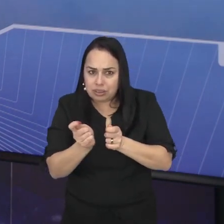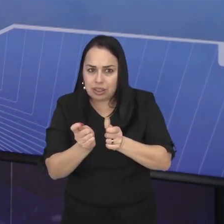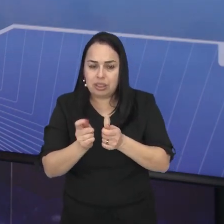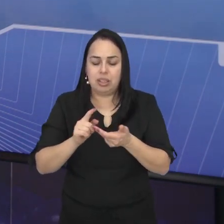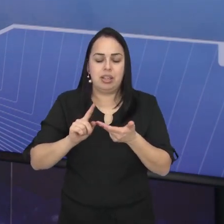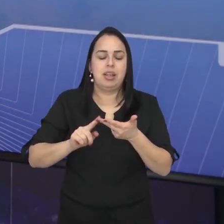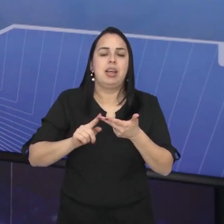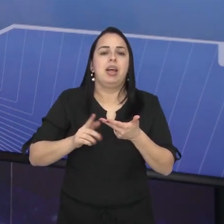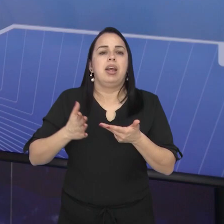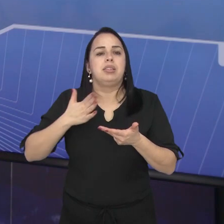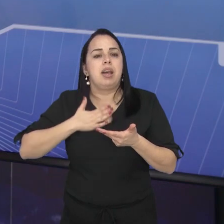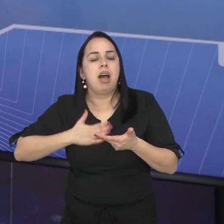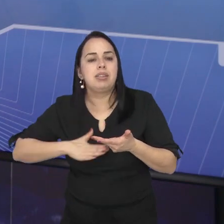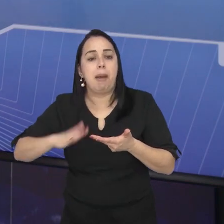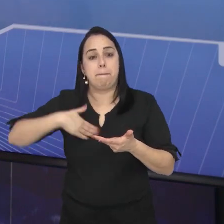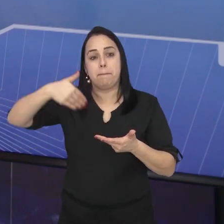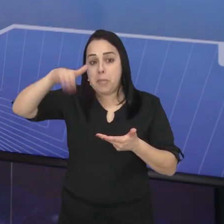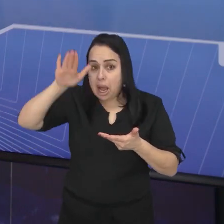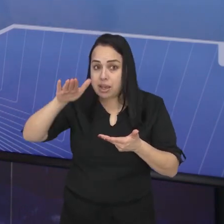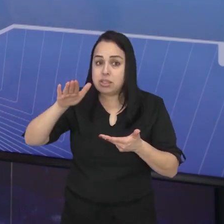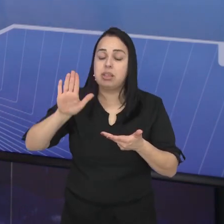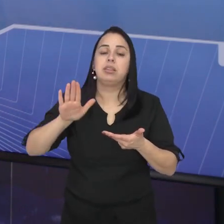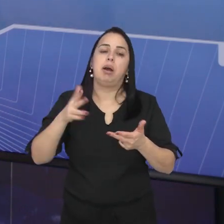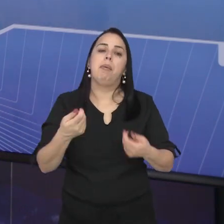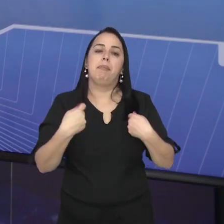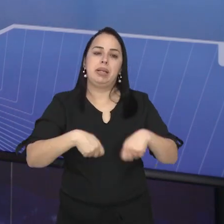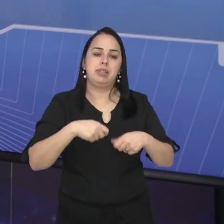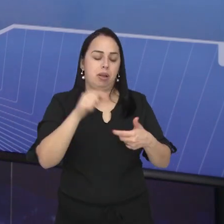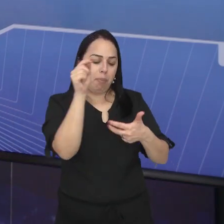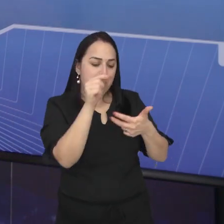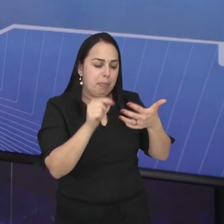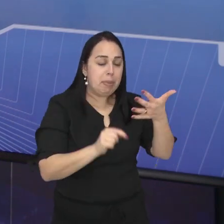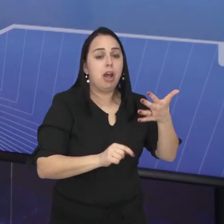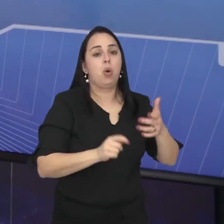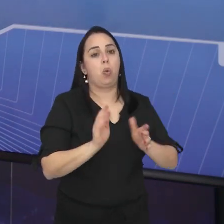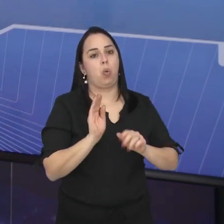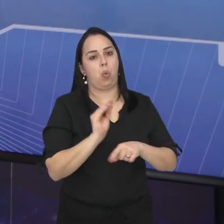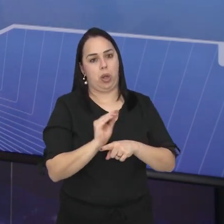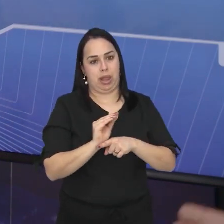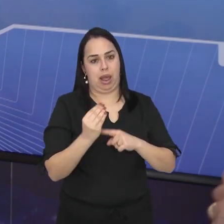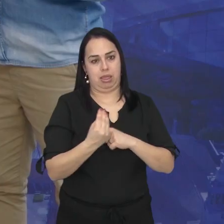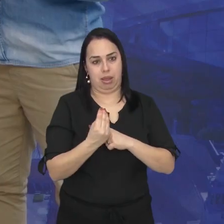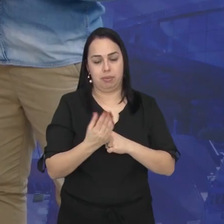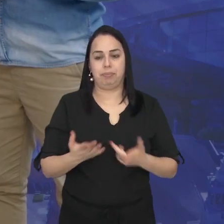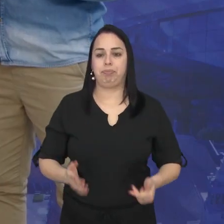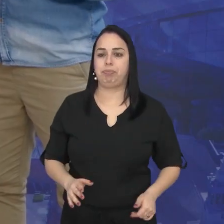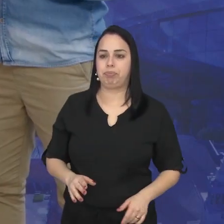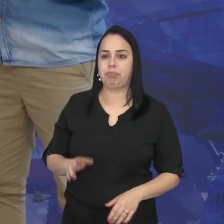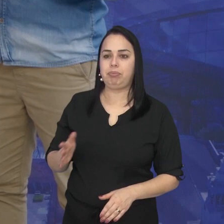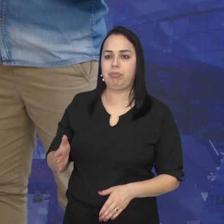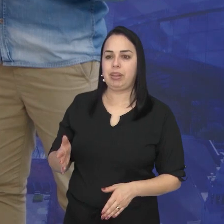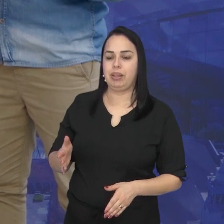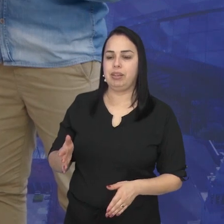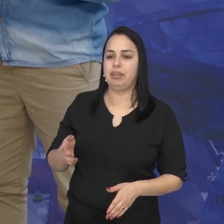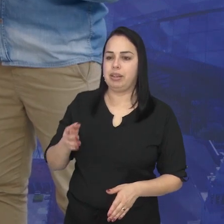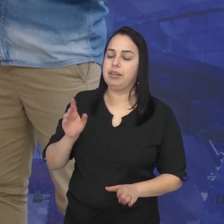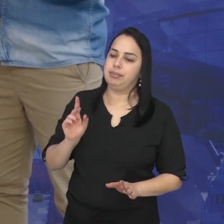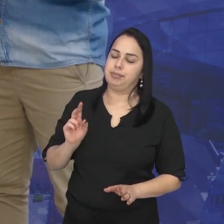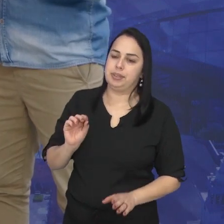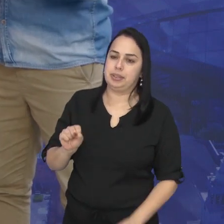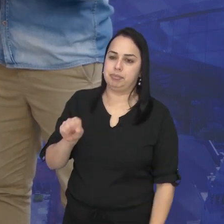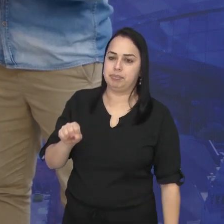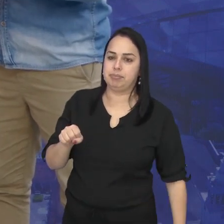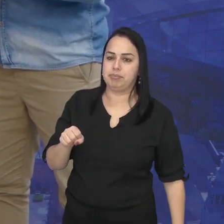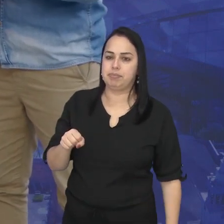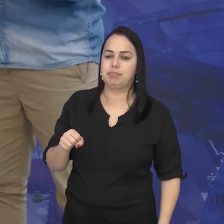preciso me descansar mais, eu preciso cuidar mais. Então, é importante cuidar de tudo isso, né? Eu acho que é bom a gente até ir